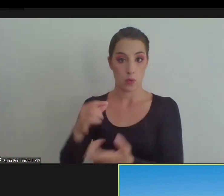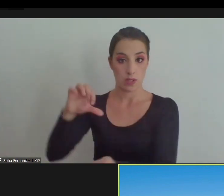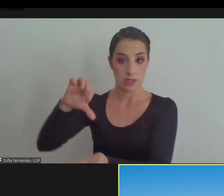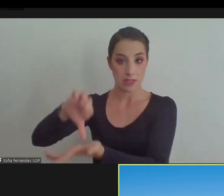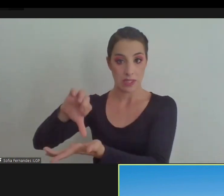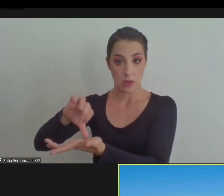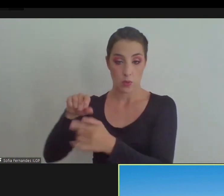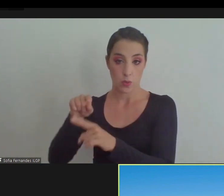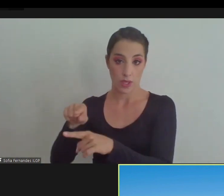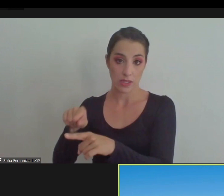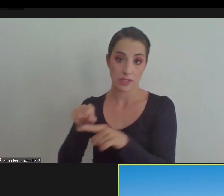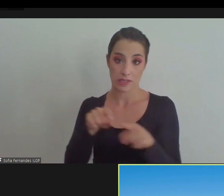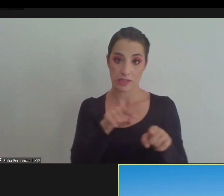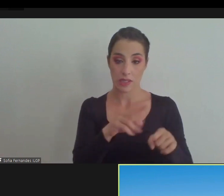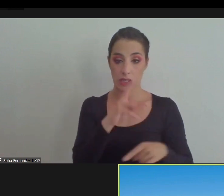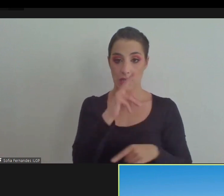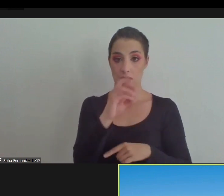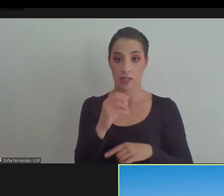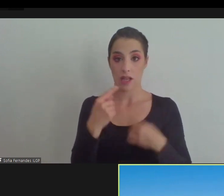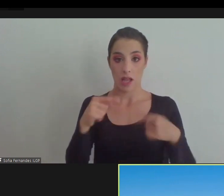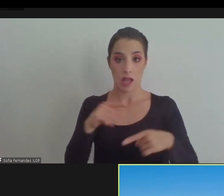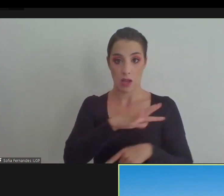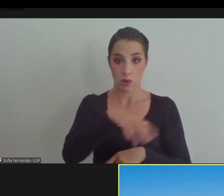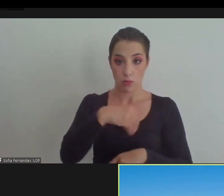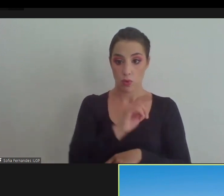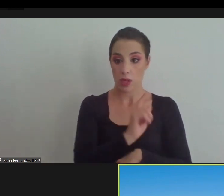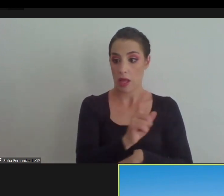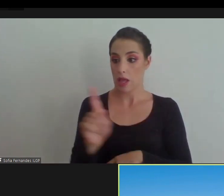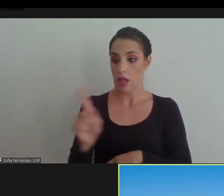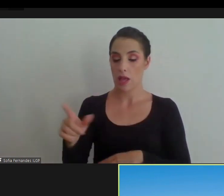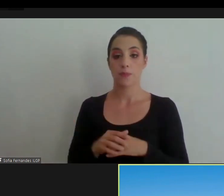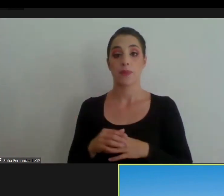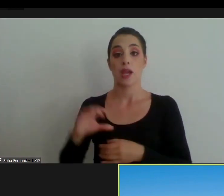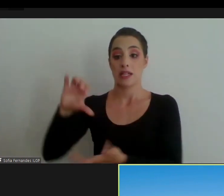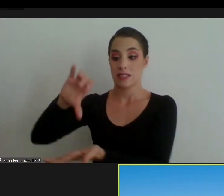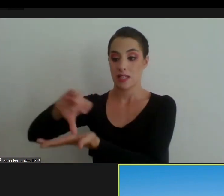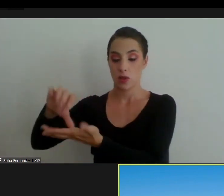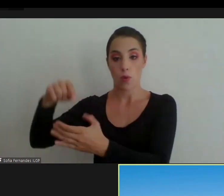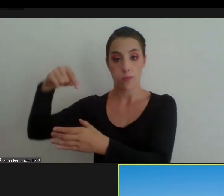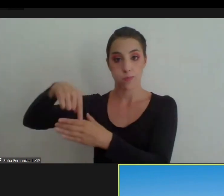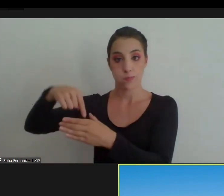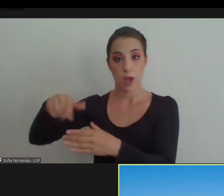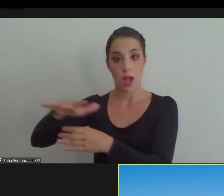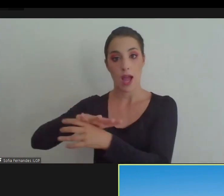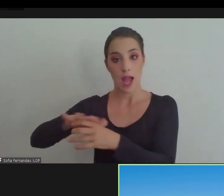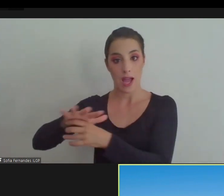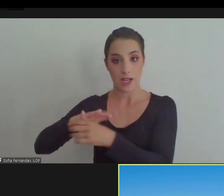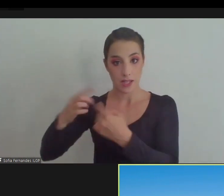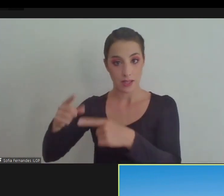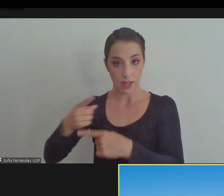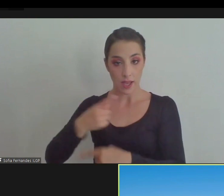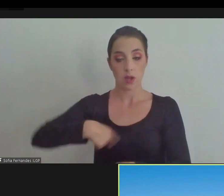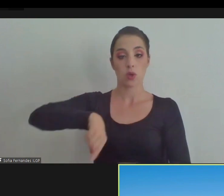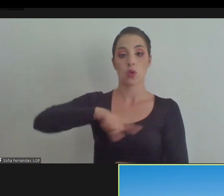tem áreas de expertise. Nós também o temos.